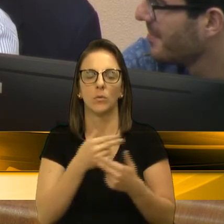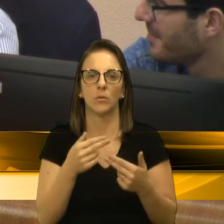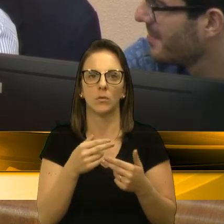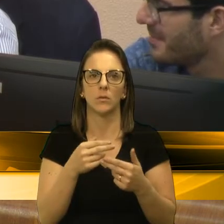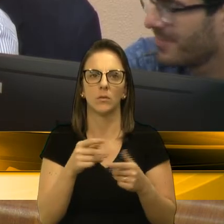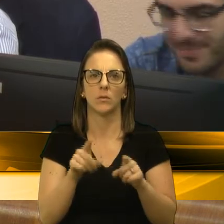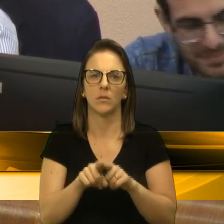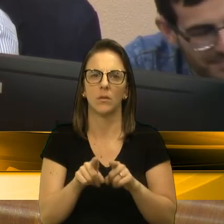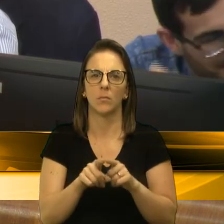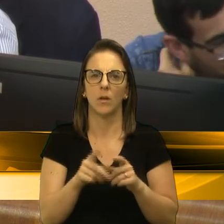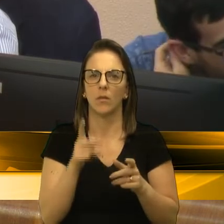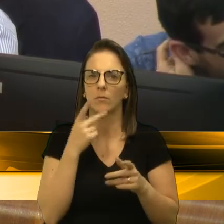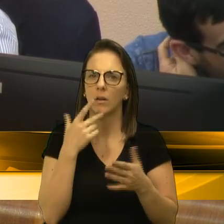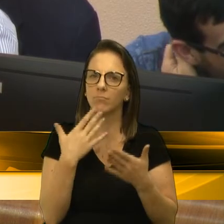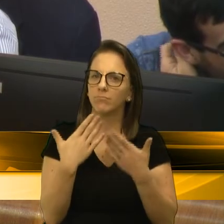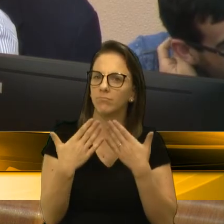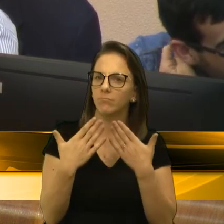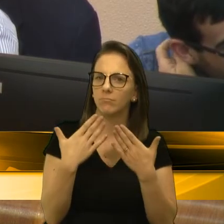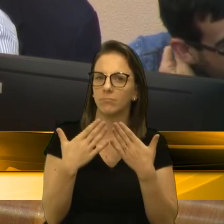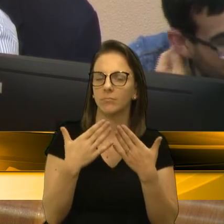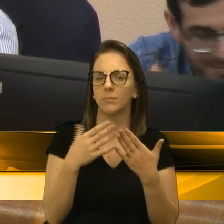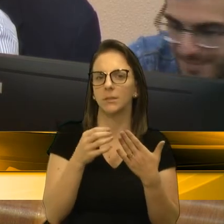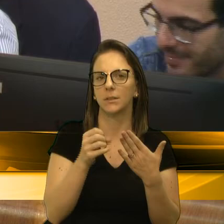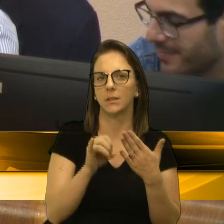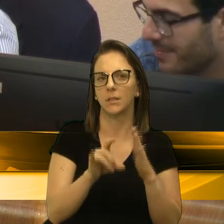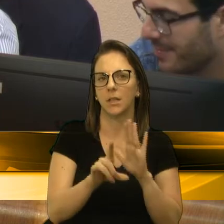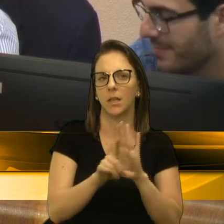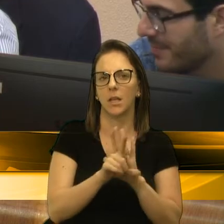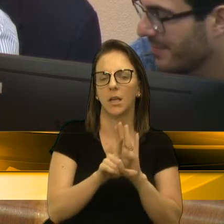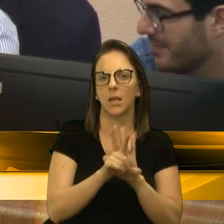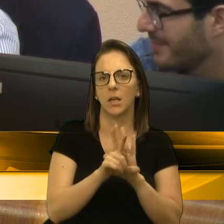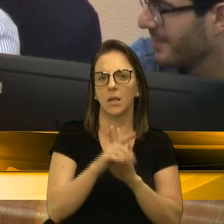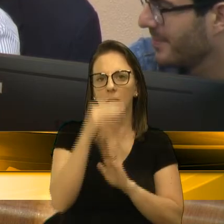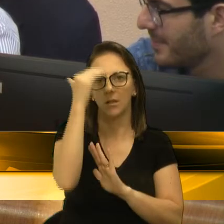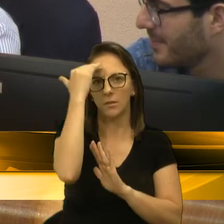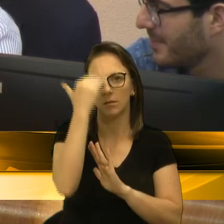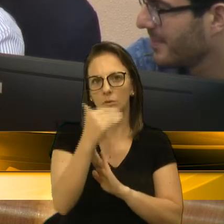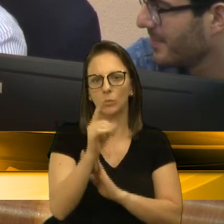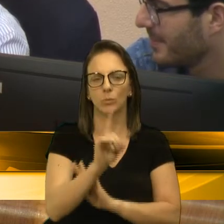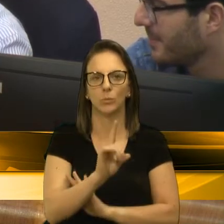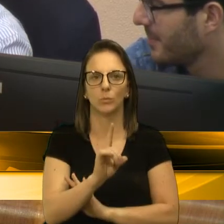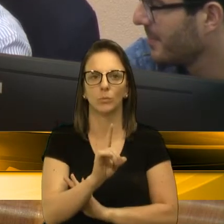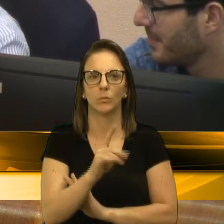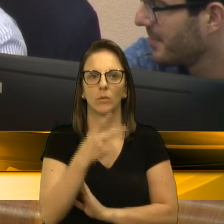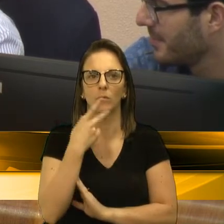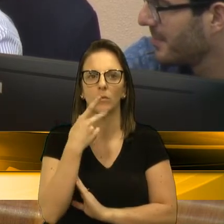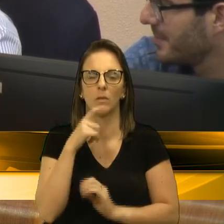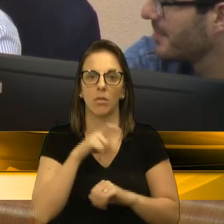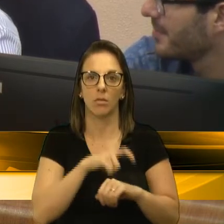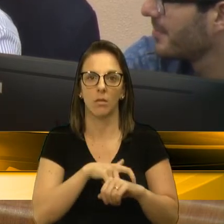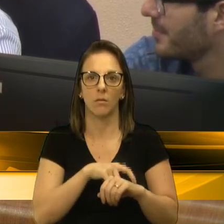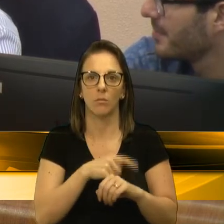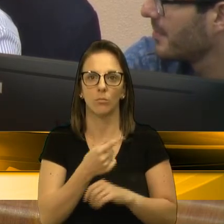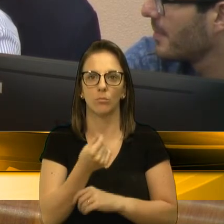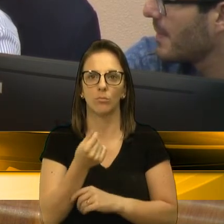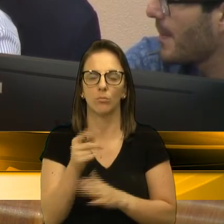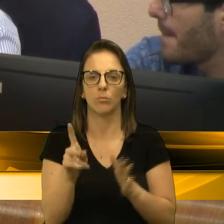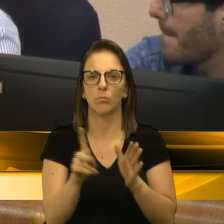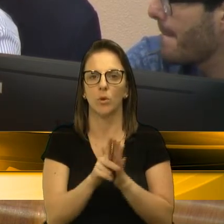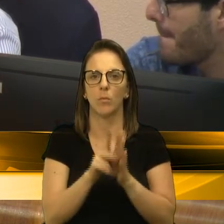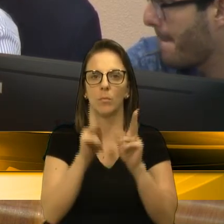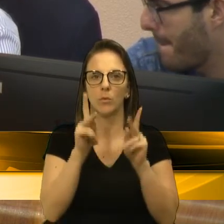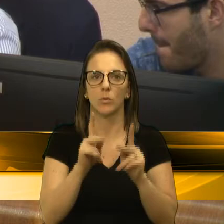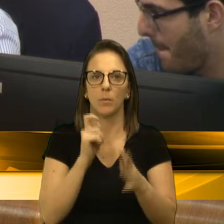discutível legalidade consome preciosos anos de mandato, além de tempo e dinheiro do contribuinte, com atos administrativos necessários e contraproducentes,